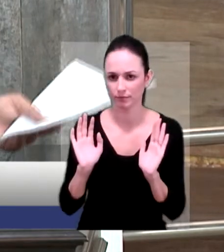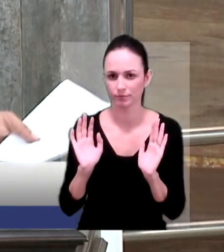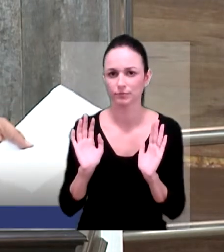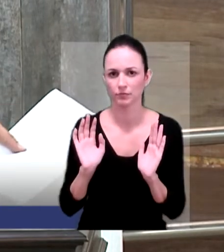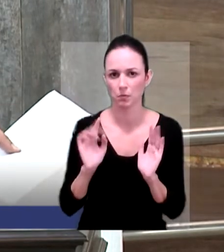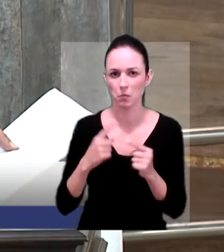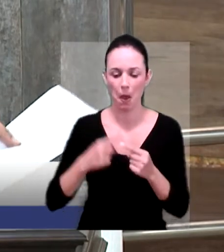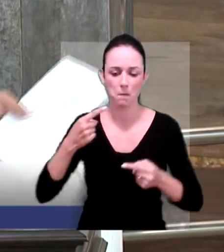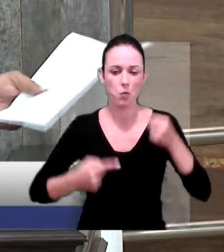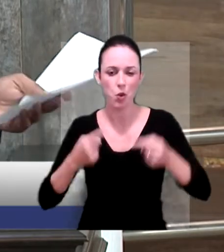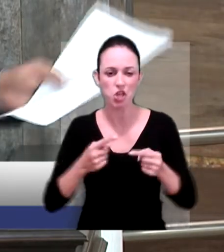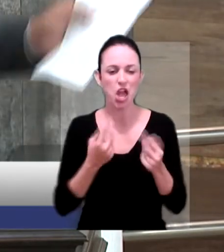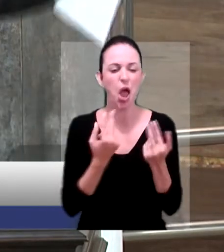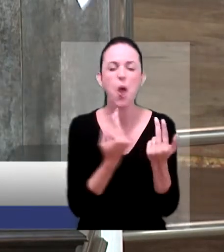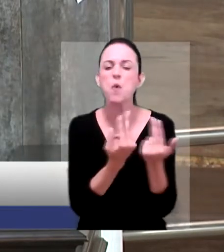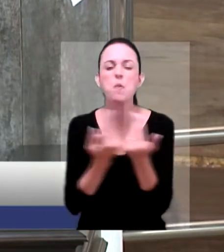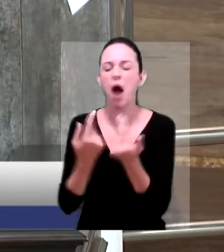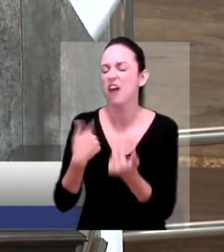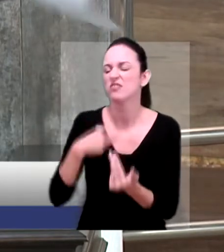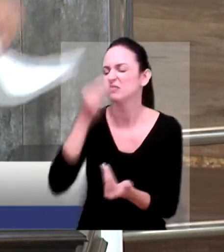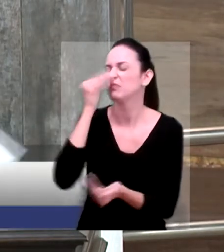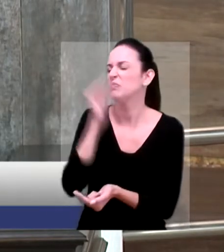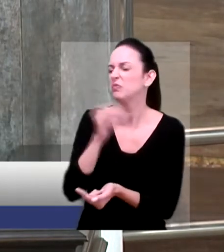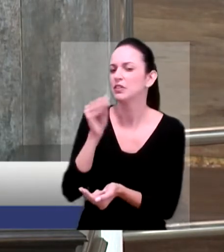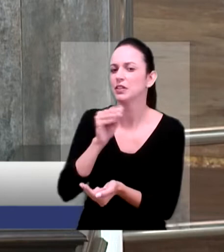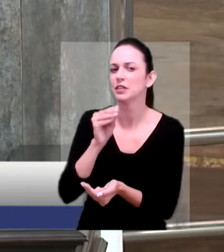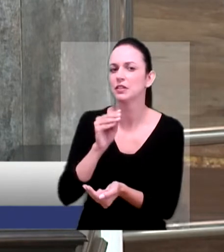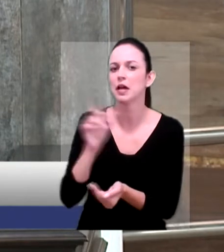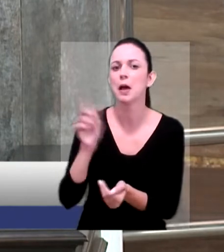atrás disso. Só que muitas das vezes vem aqui cobrar.